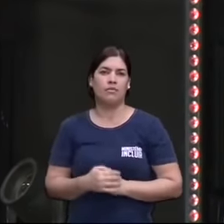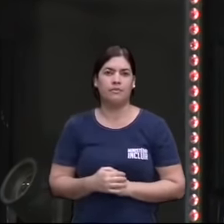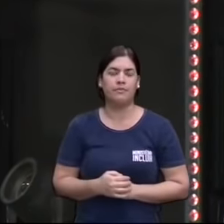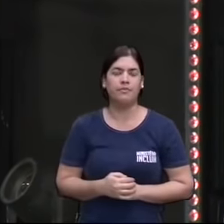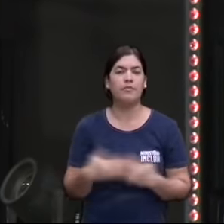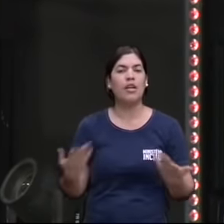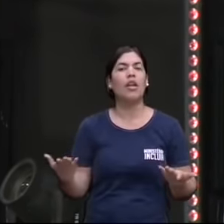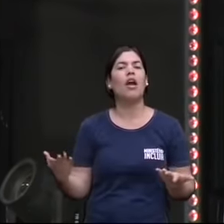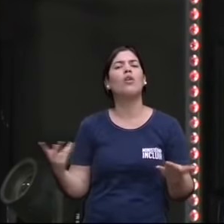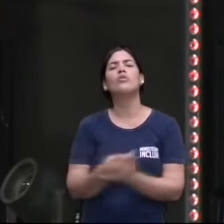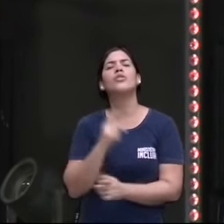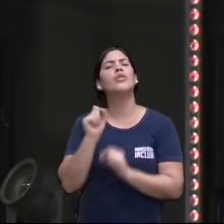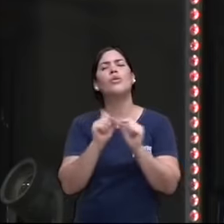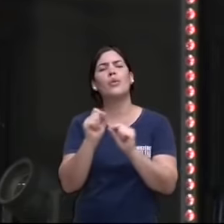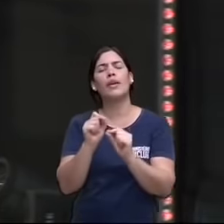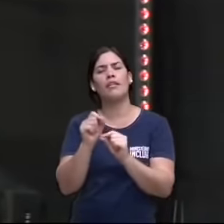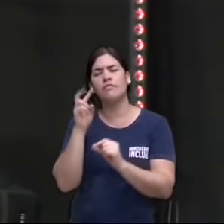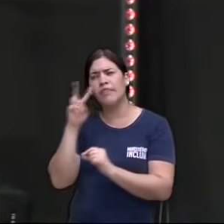Substituição.